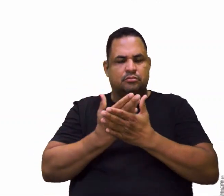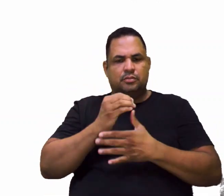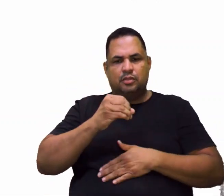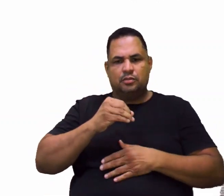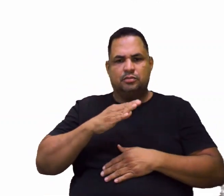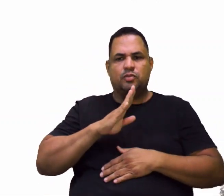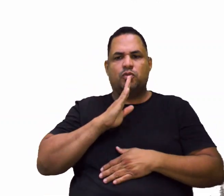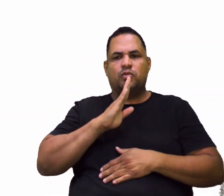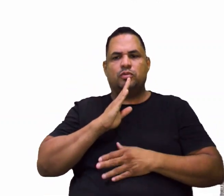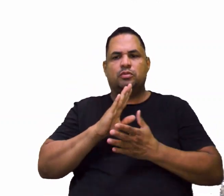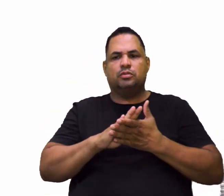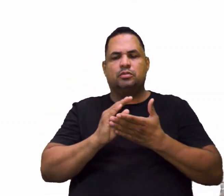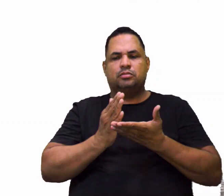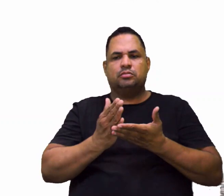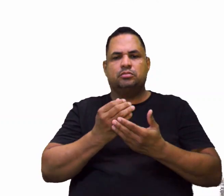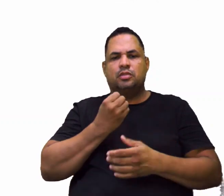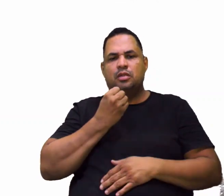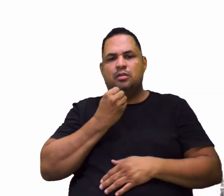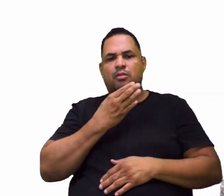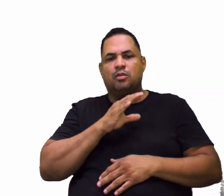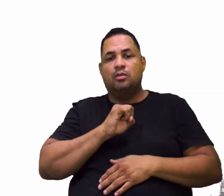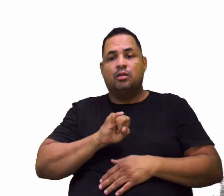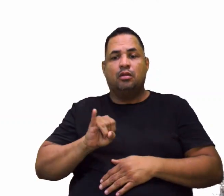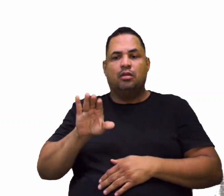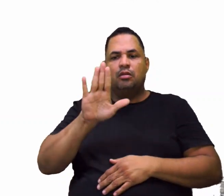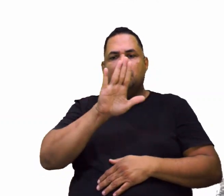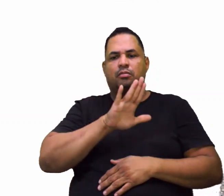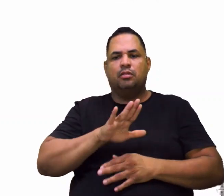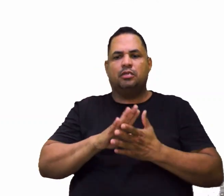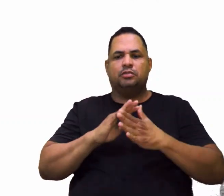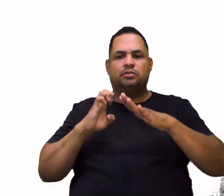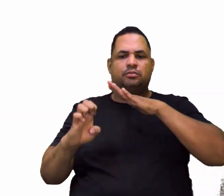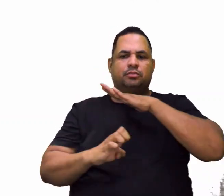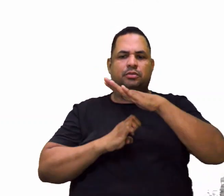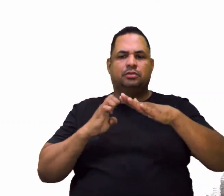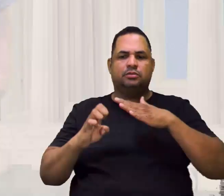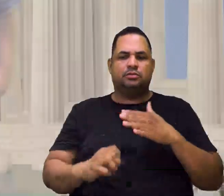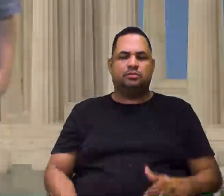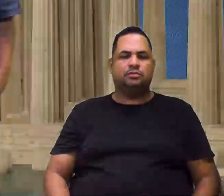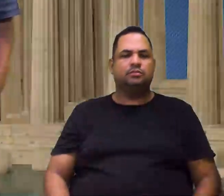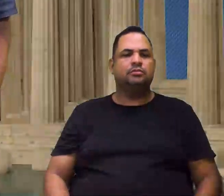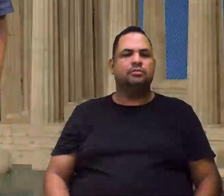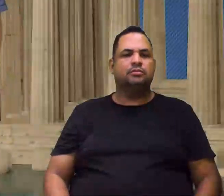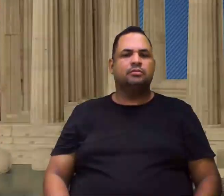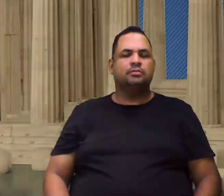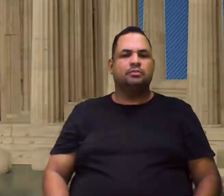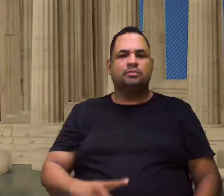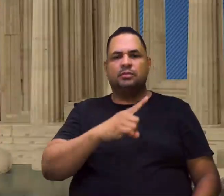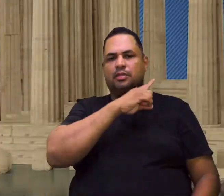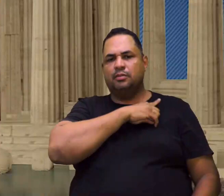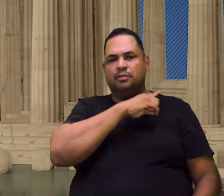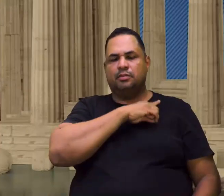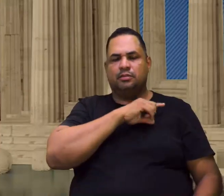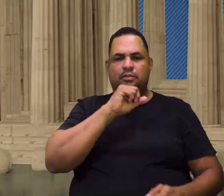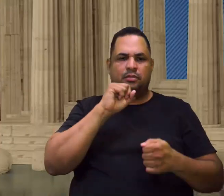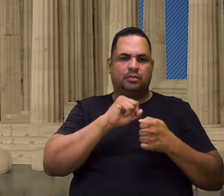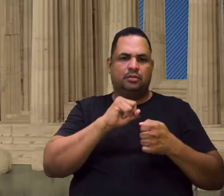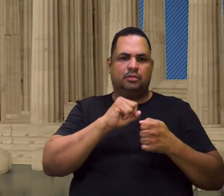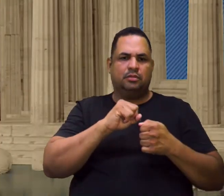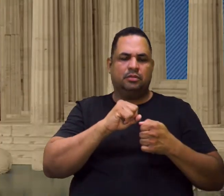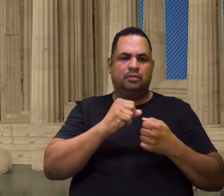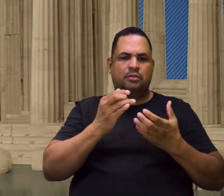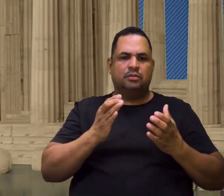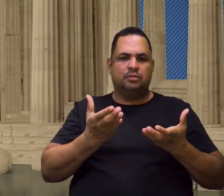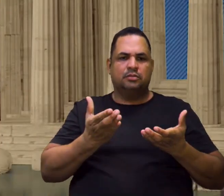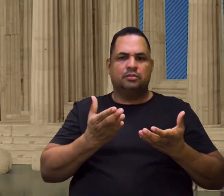e reconhecimento que beneficia a imagem corporativa. Veja bem, no primeiro ano vocês fizeram uma